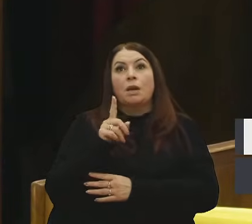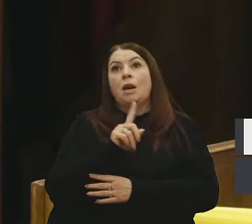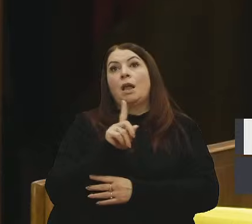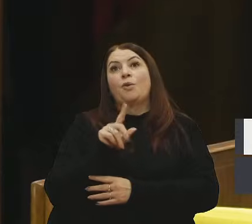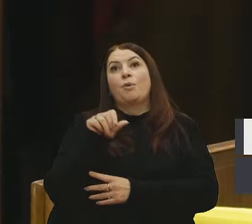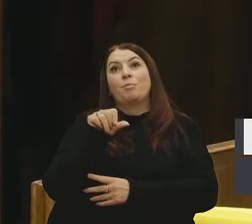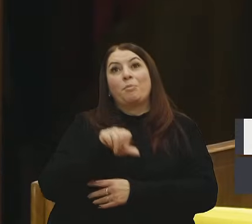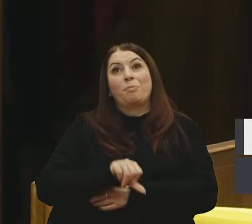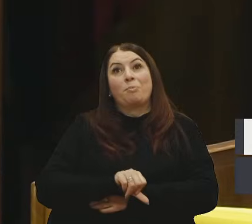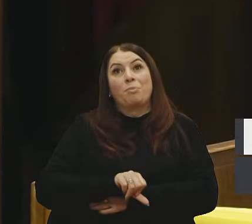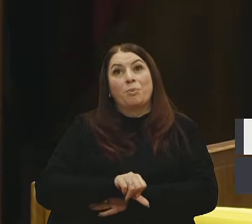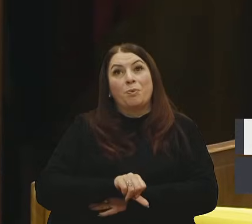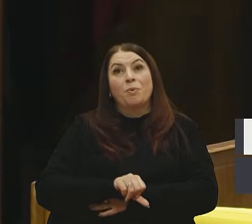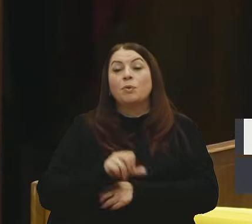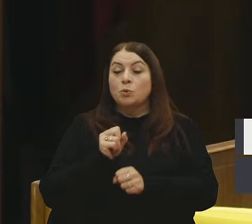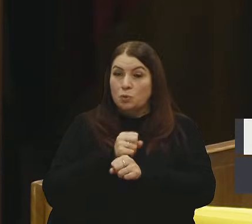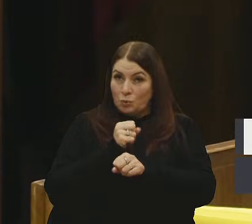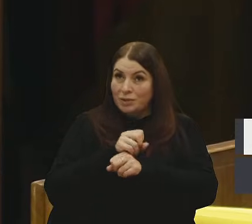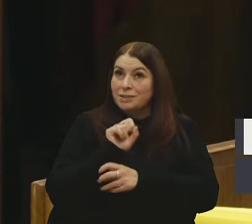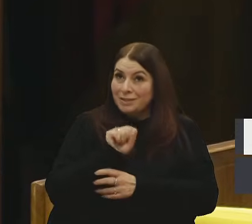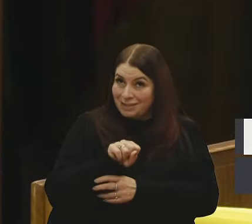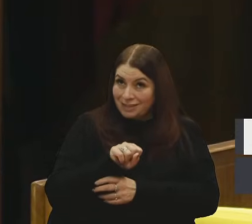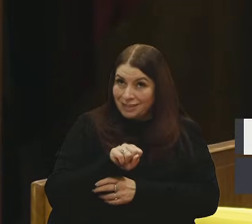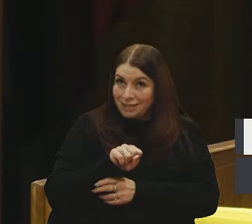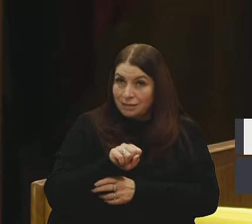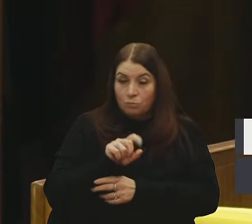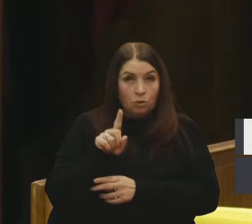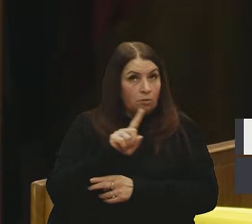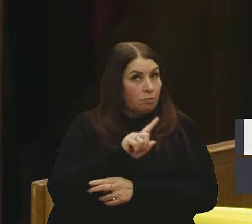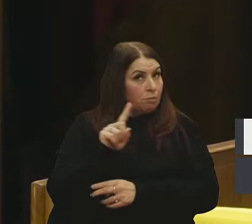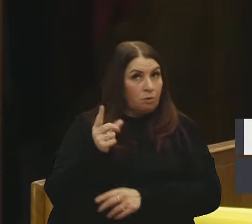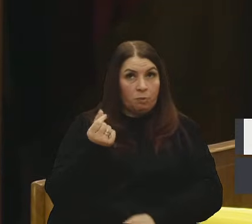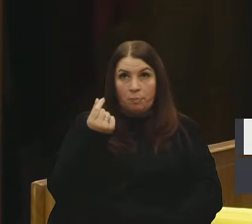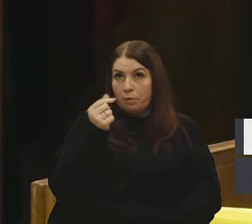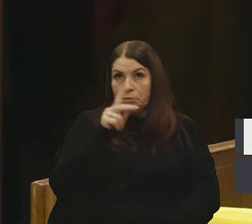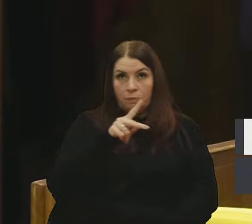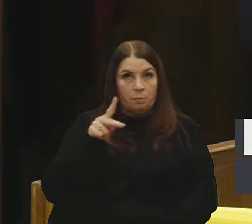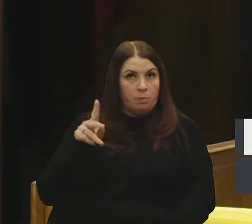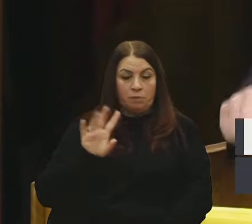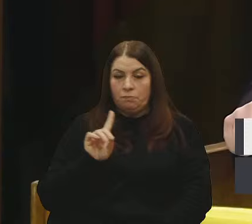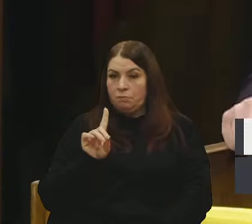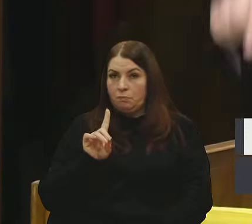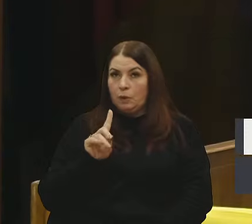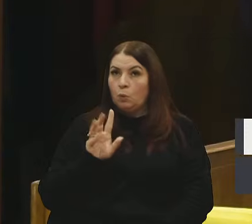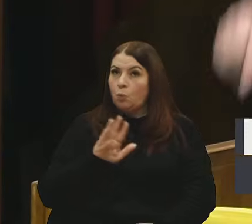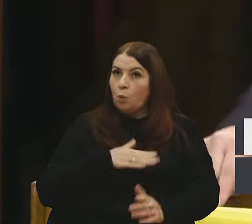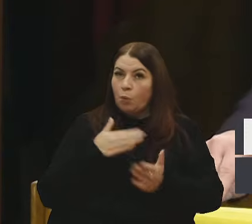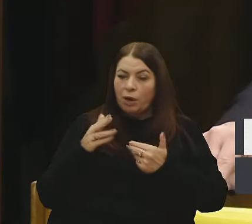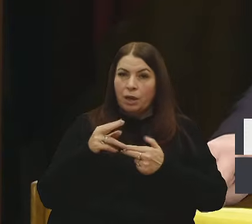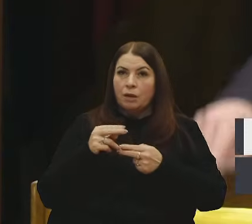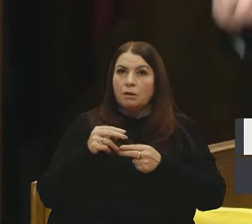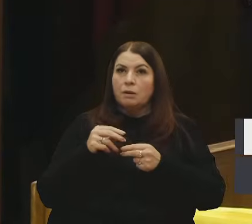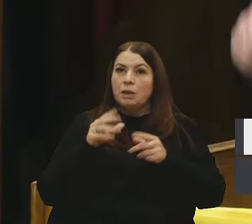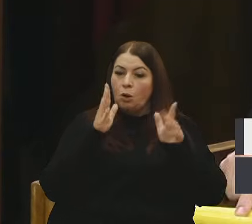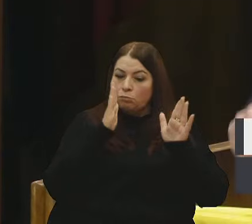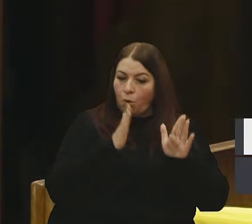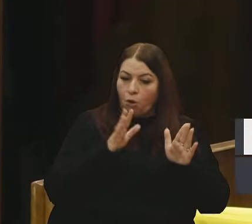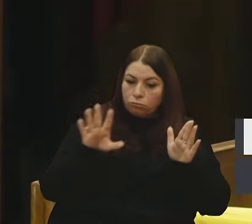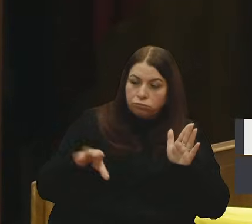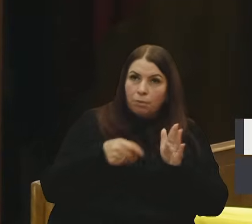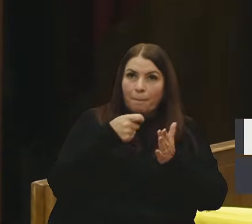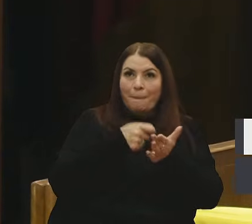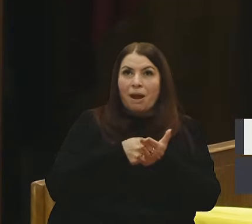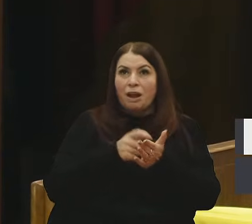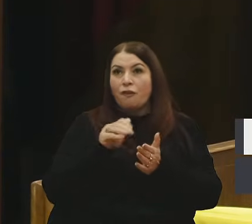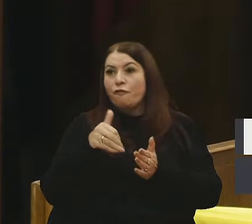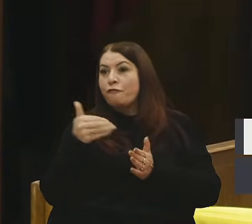pior do que isso. Se construirá, não pelo preço da PPP. Qualquer anexo, qualquer bloco vai ser pago por